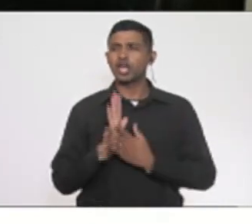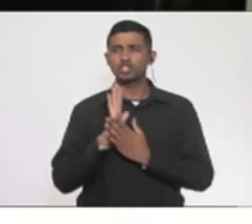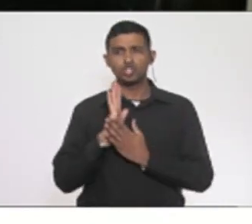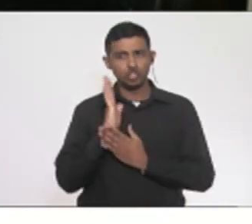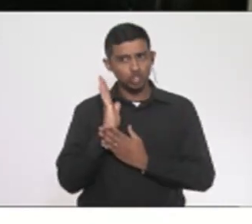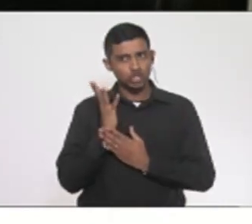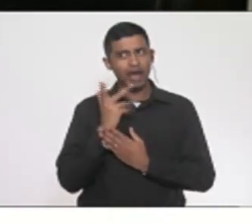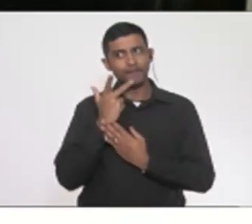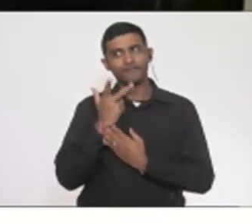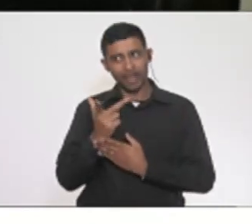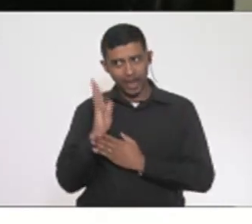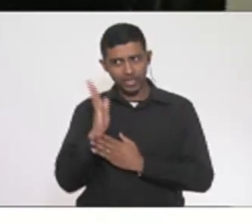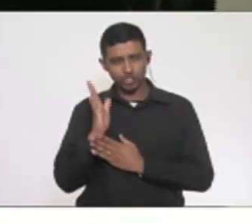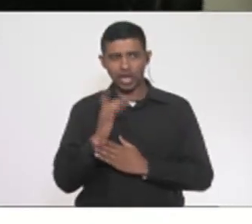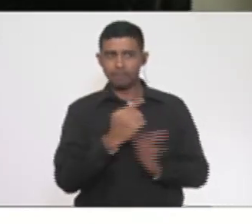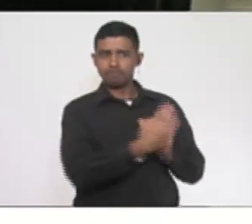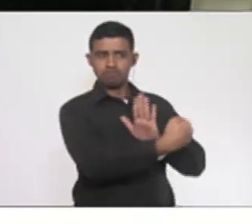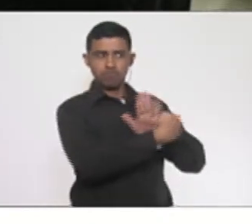que foi levantada,